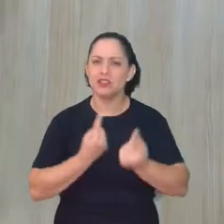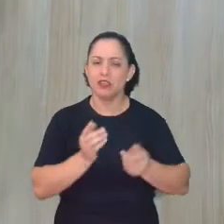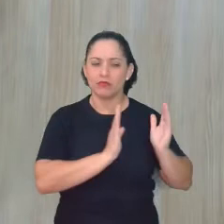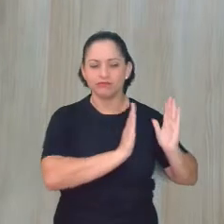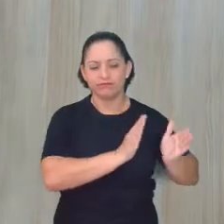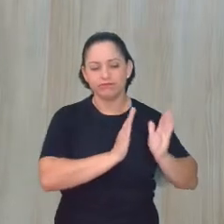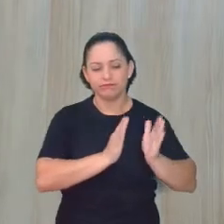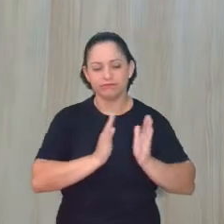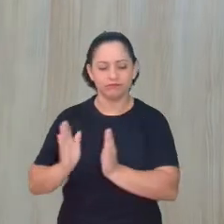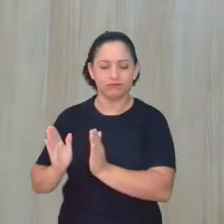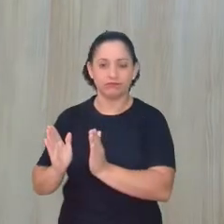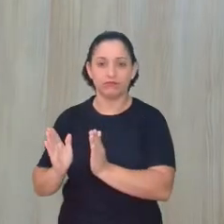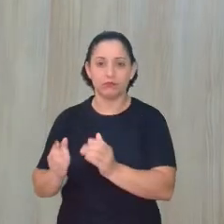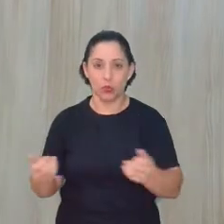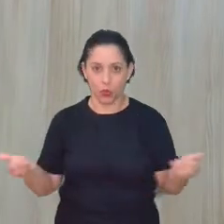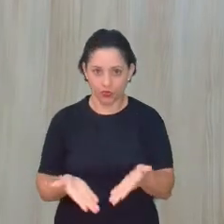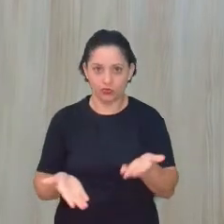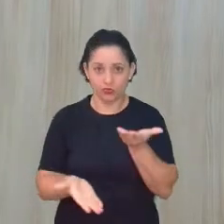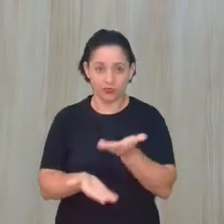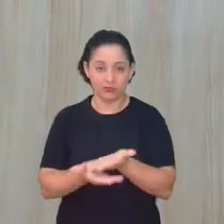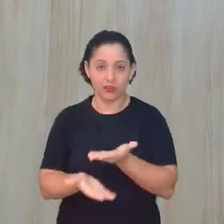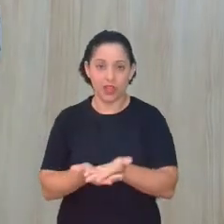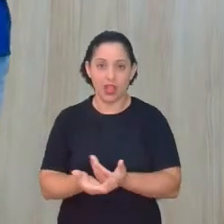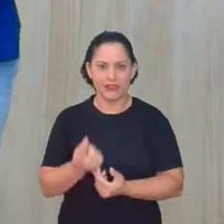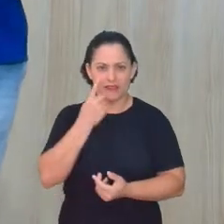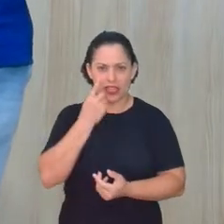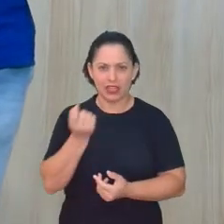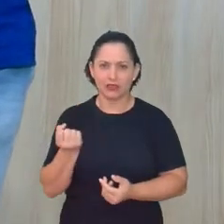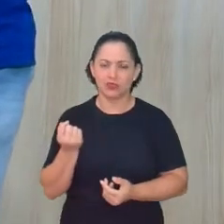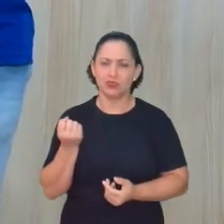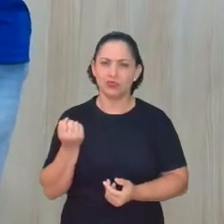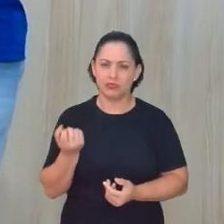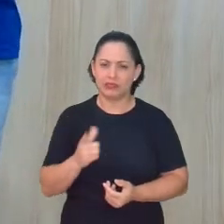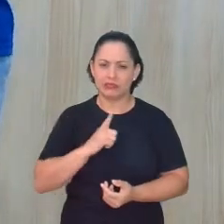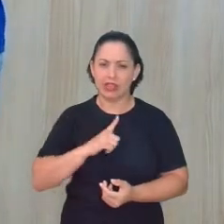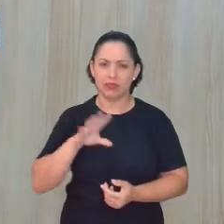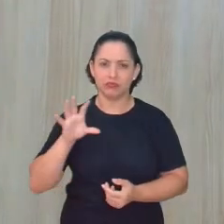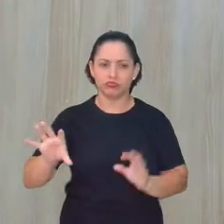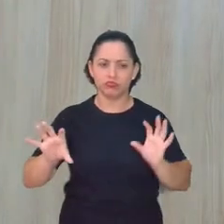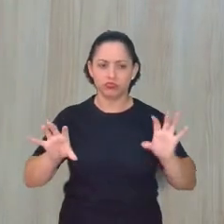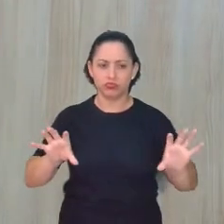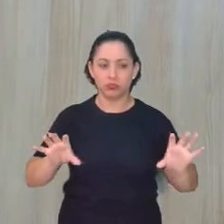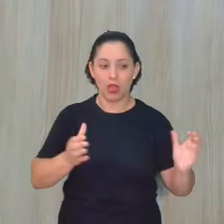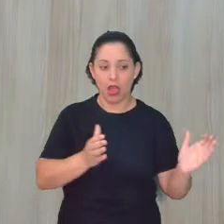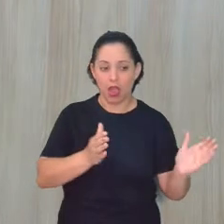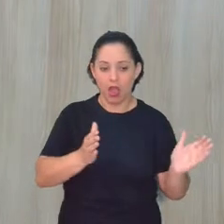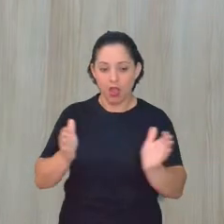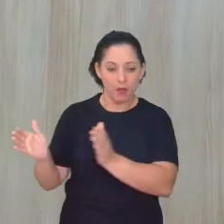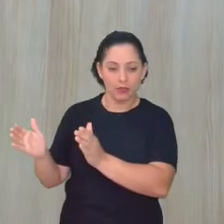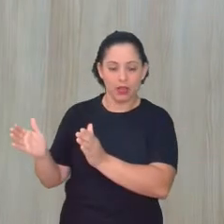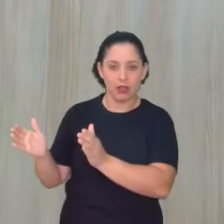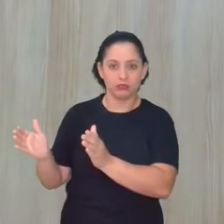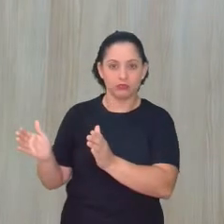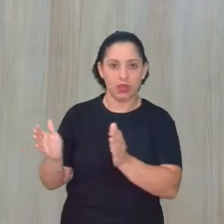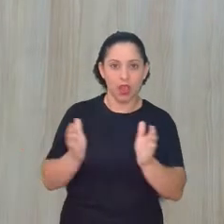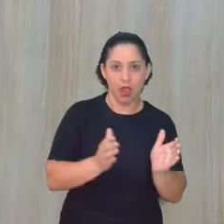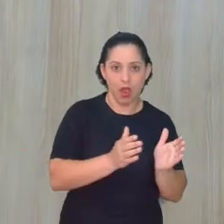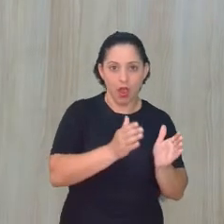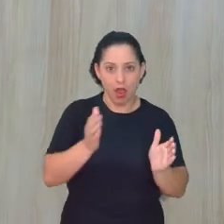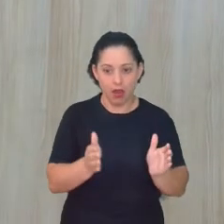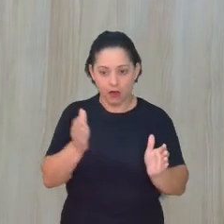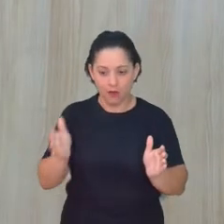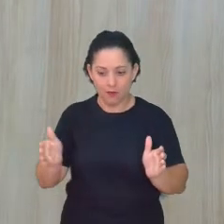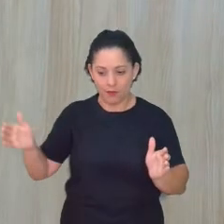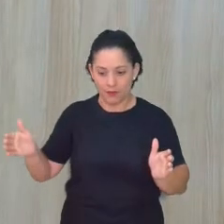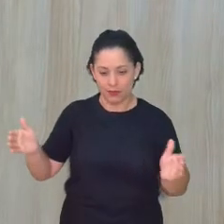a gente vai ver aqui hoje, que a gente pode ver duas sequências que estão aumentando, enquanto um aumenta, a outra aumenta. Mas